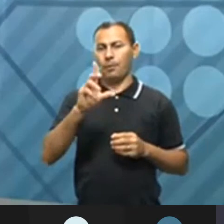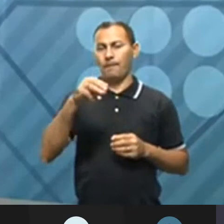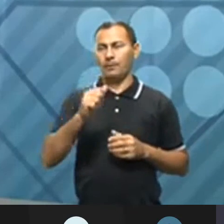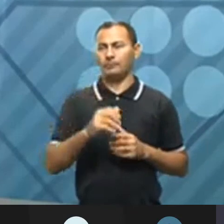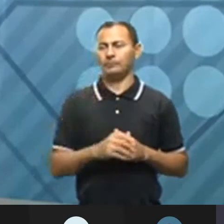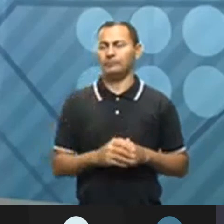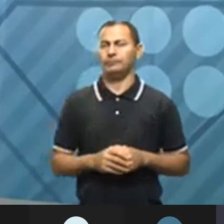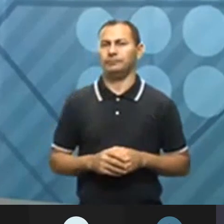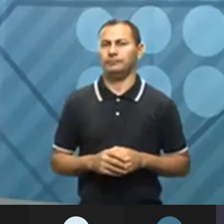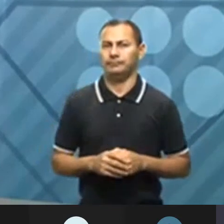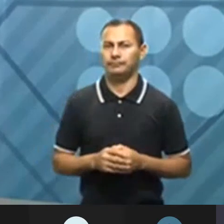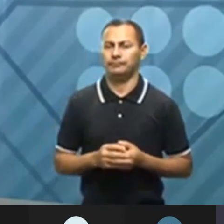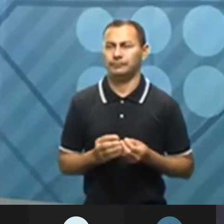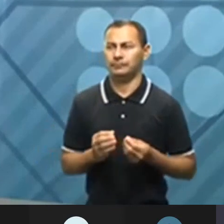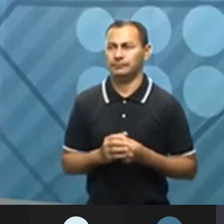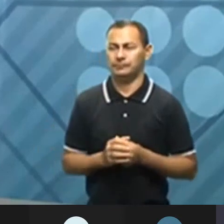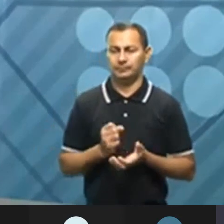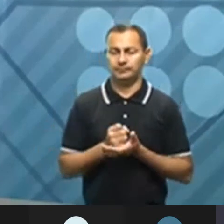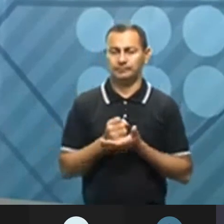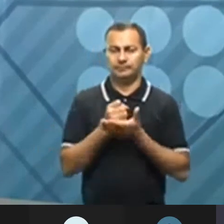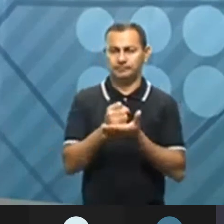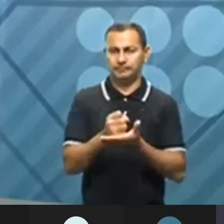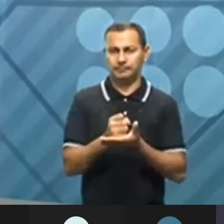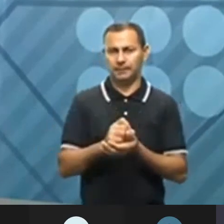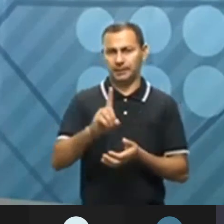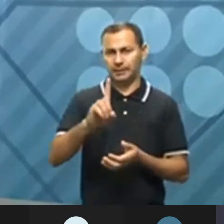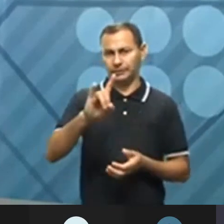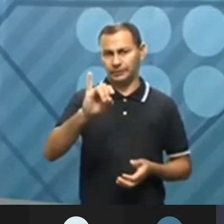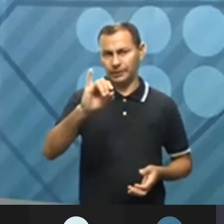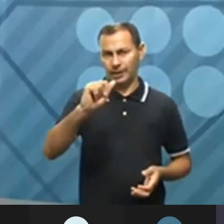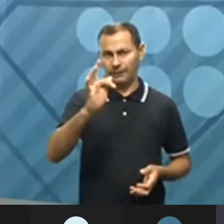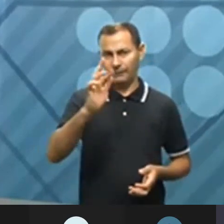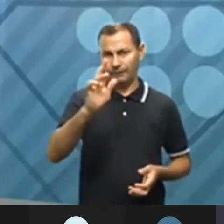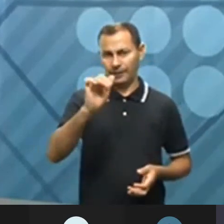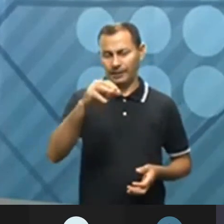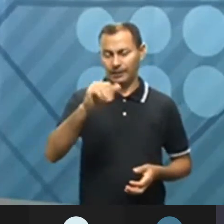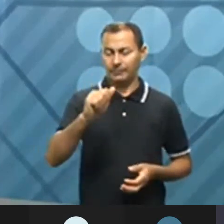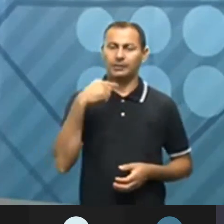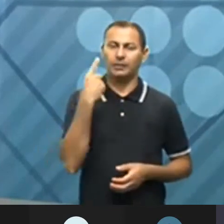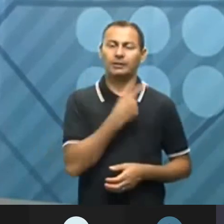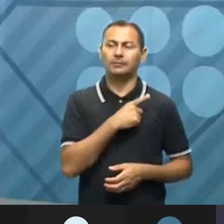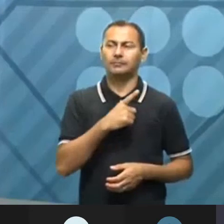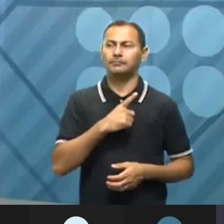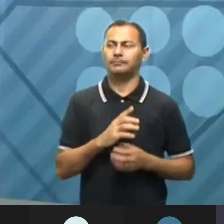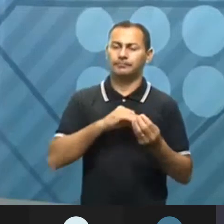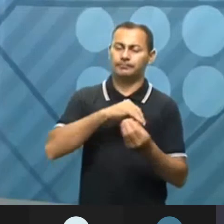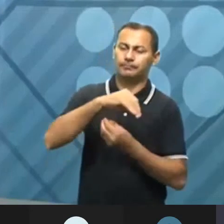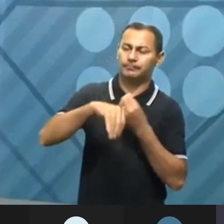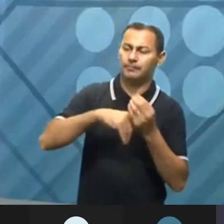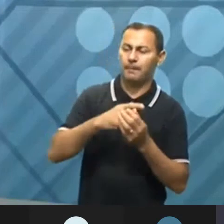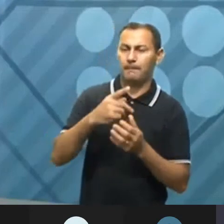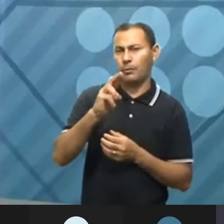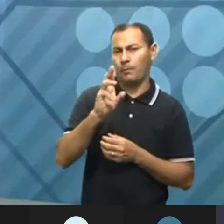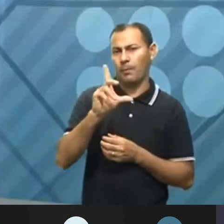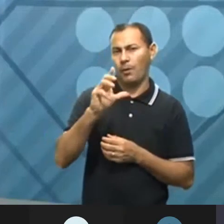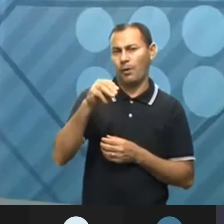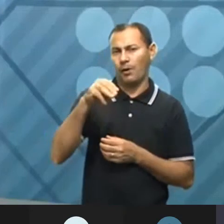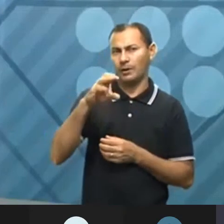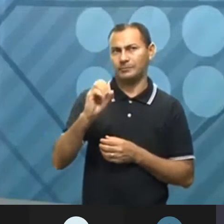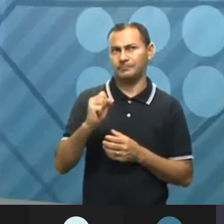eles estão, né, ali apoiados sobre o diafragma, né, e que nós temos ali envolvendo os